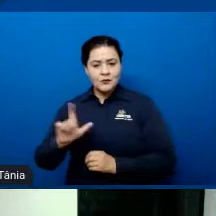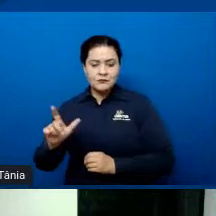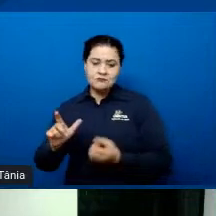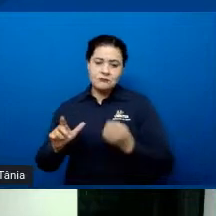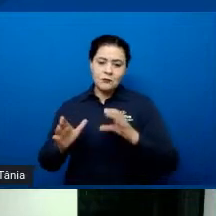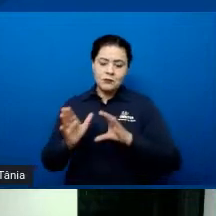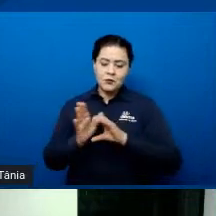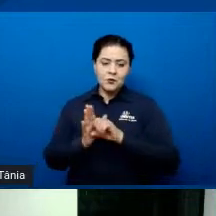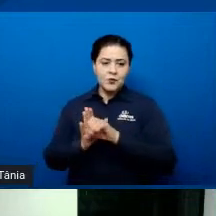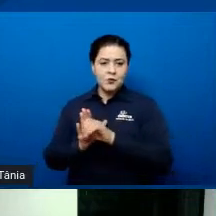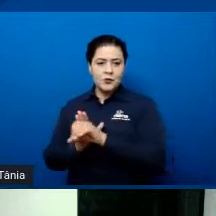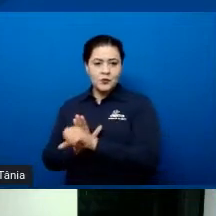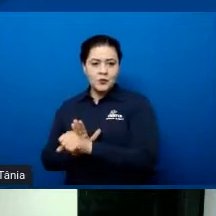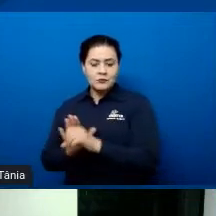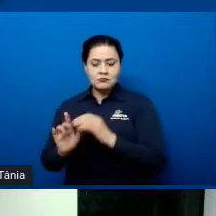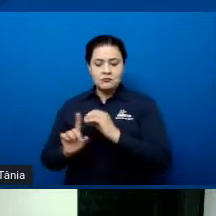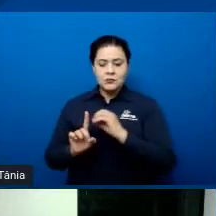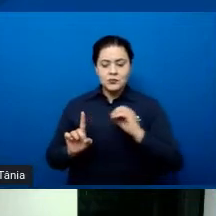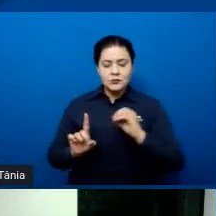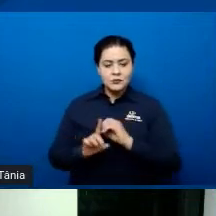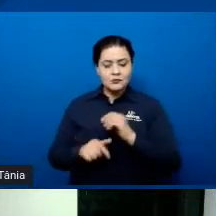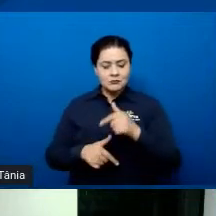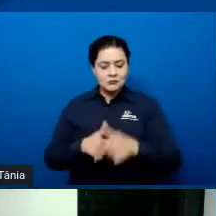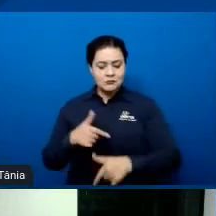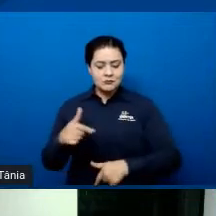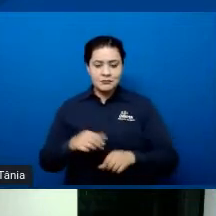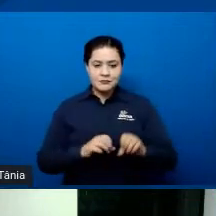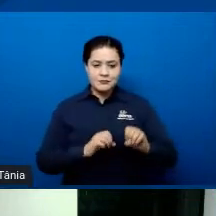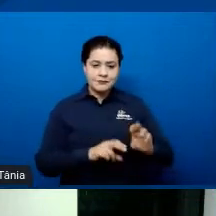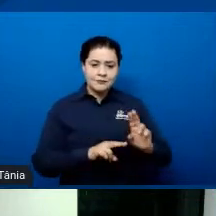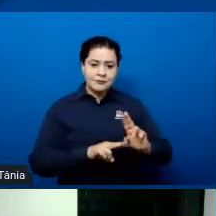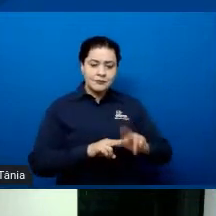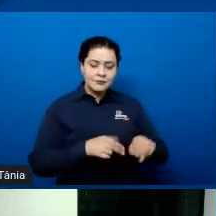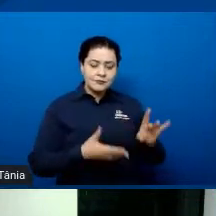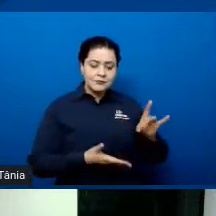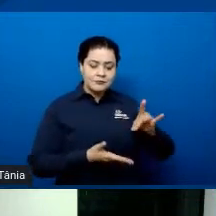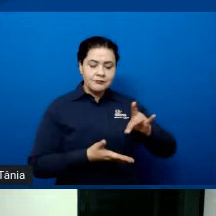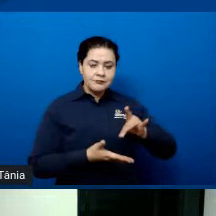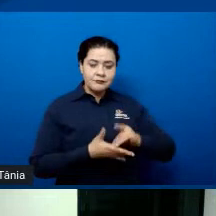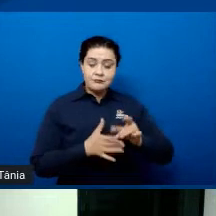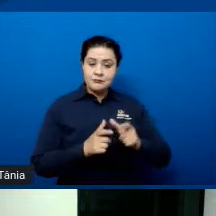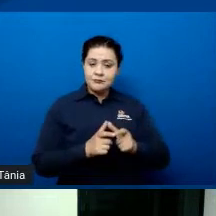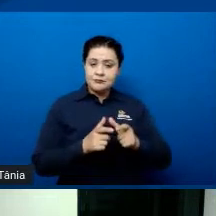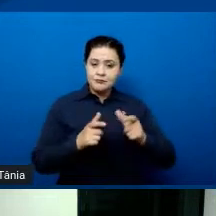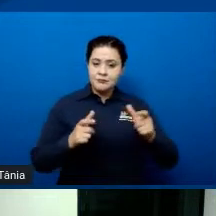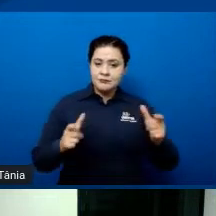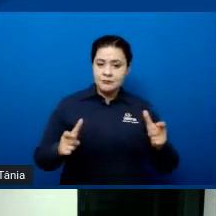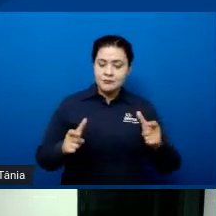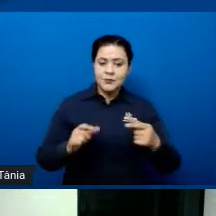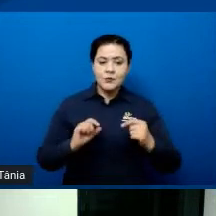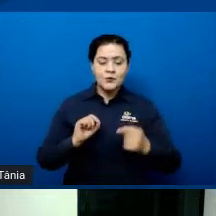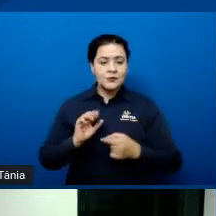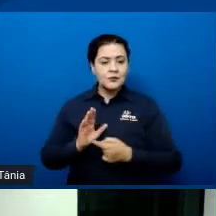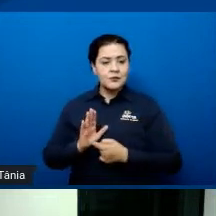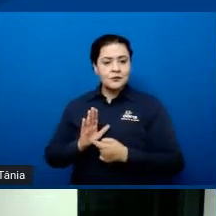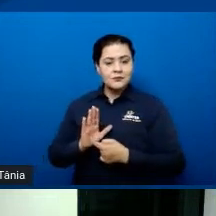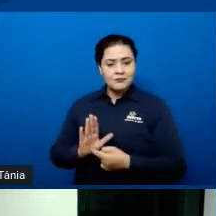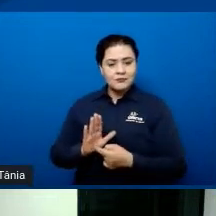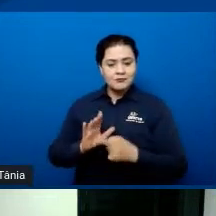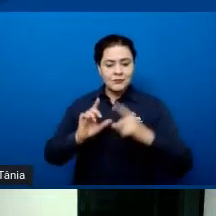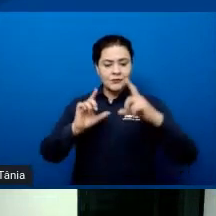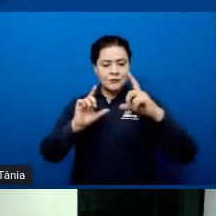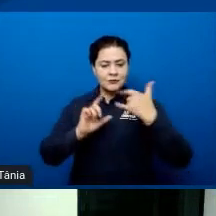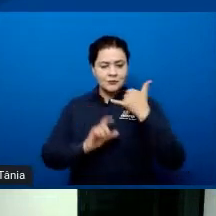educação, tá? Então, a realidade aumentada, você vai apontar a câmera do